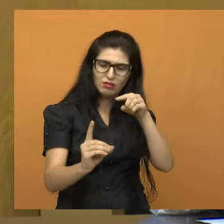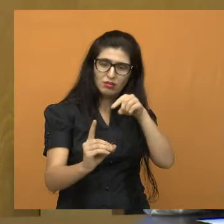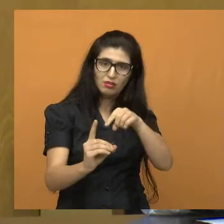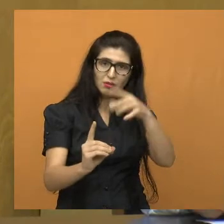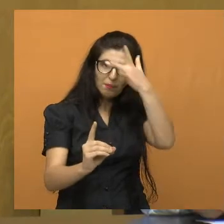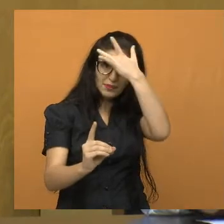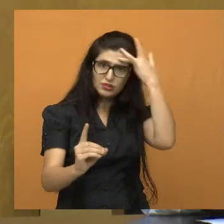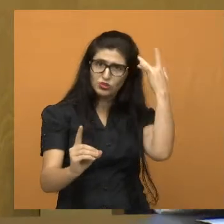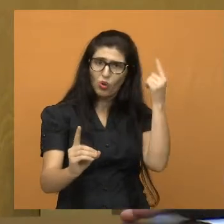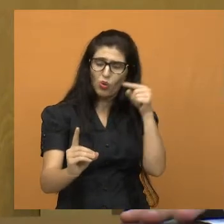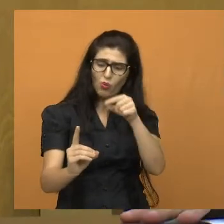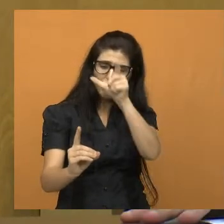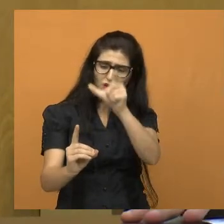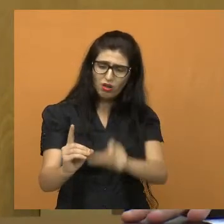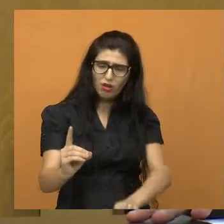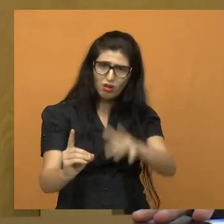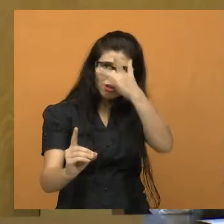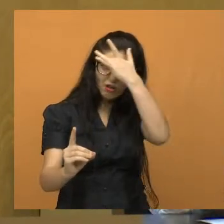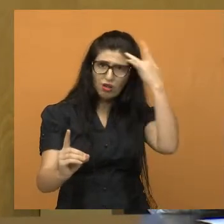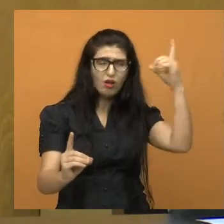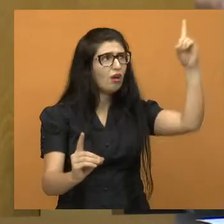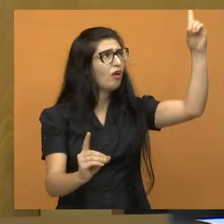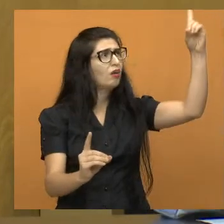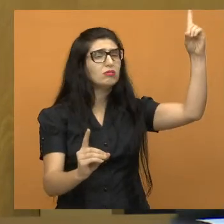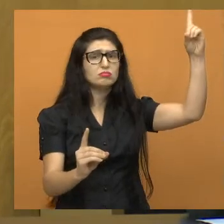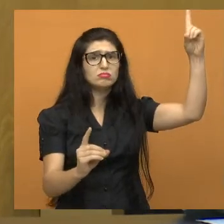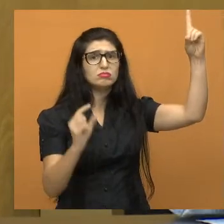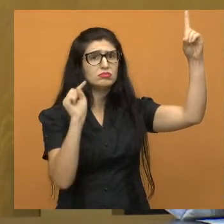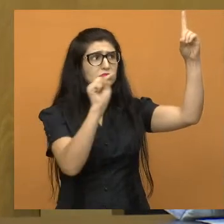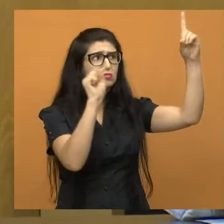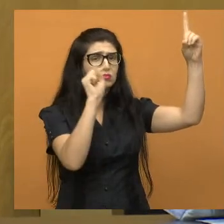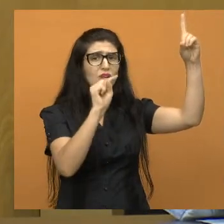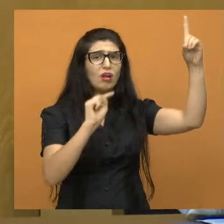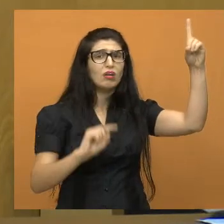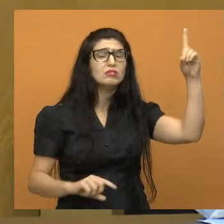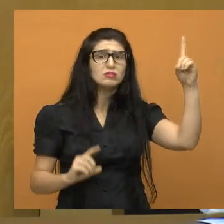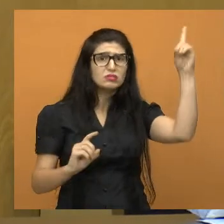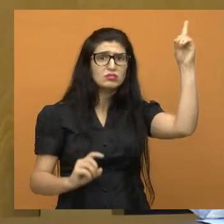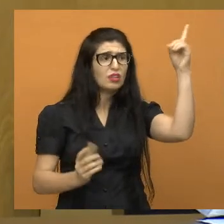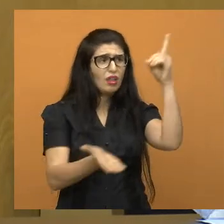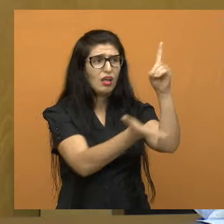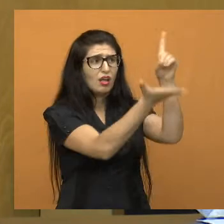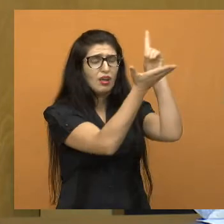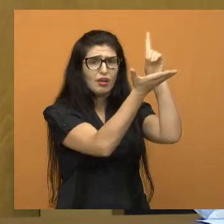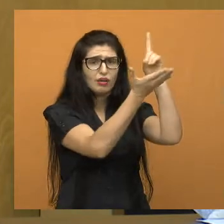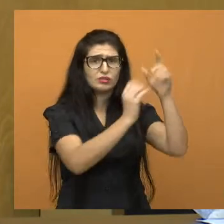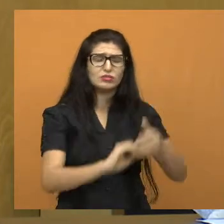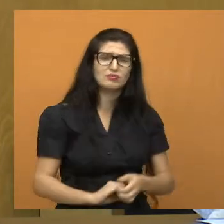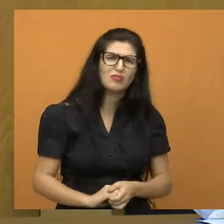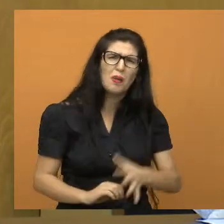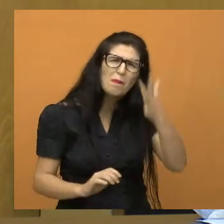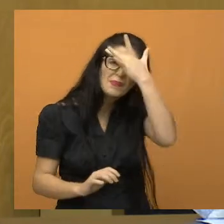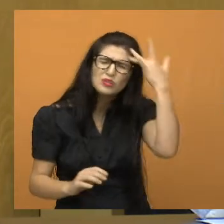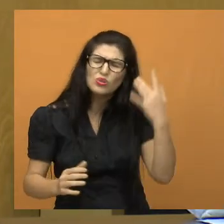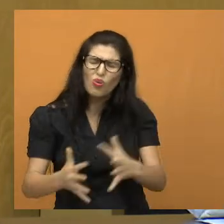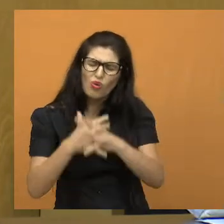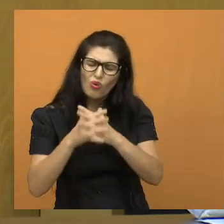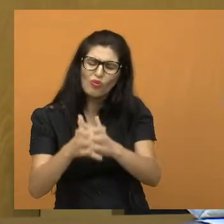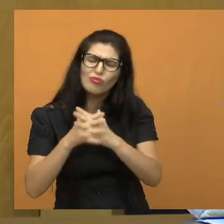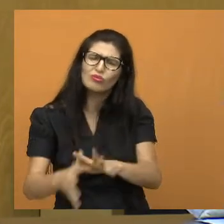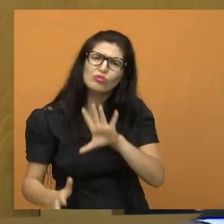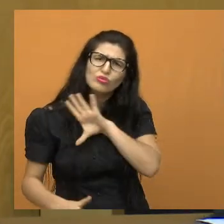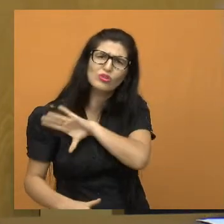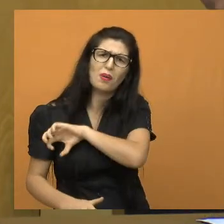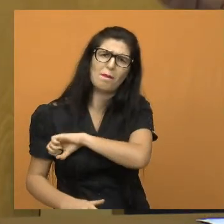E acima de tudo, o amor fraterno, porque as pessoas confundem o amor. Acha que